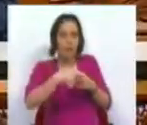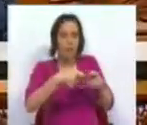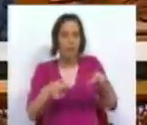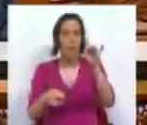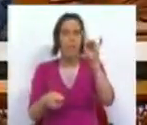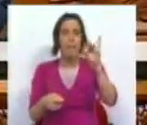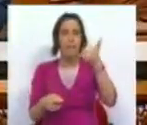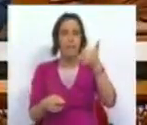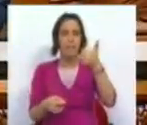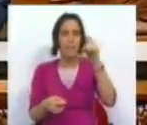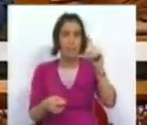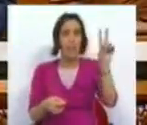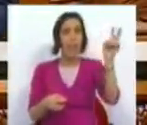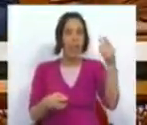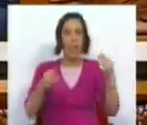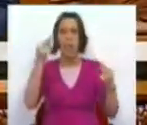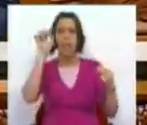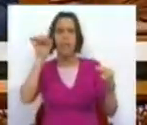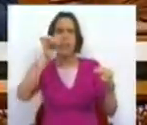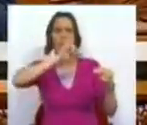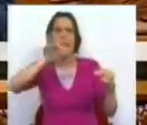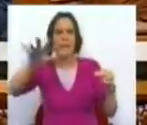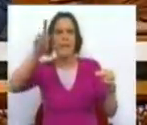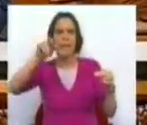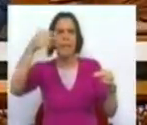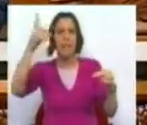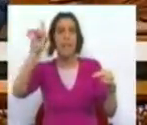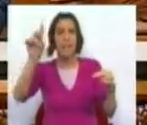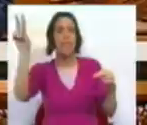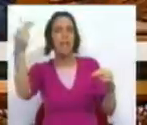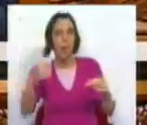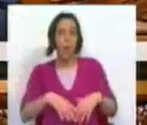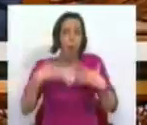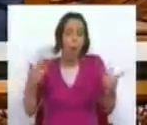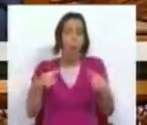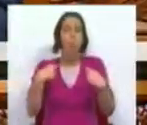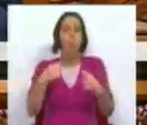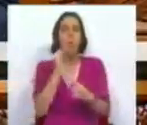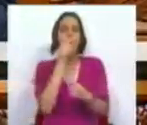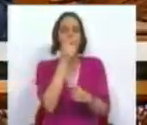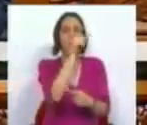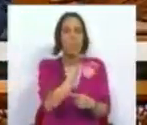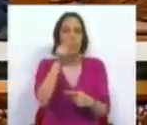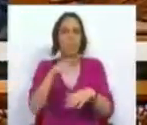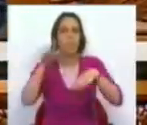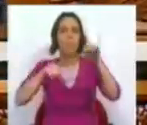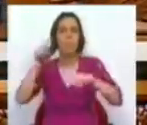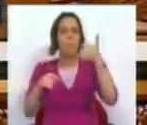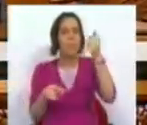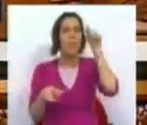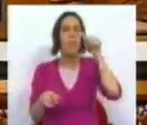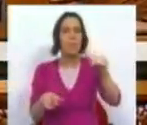de 626 euros a 3.536 euros. Ou que o custo por aluno varie entre